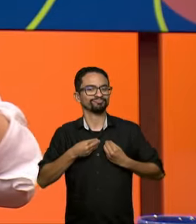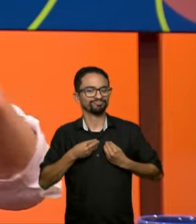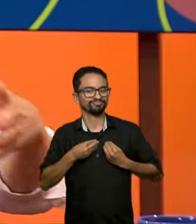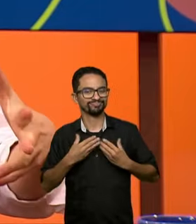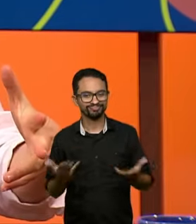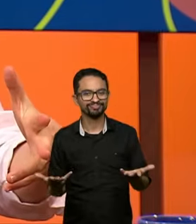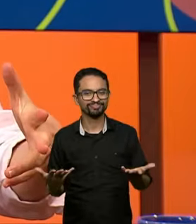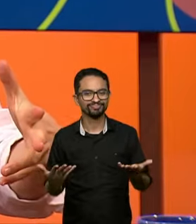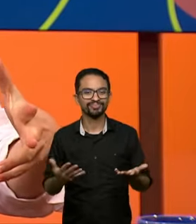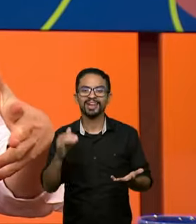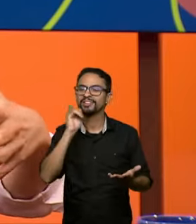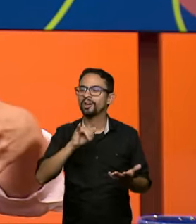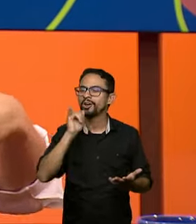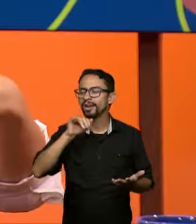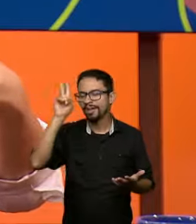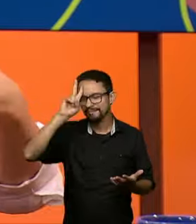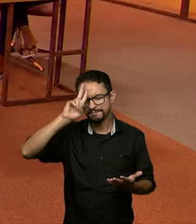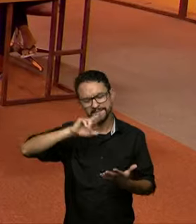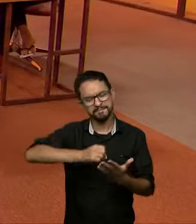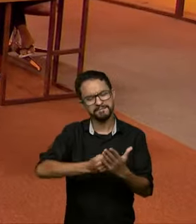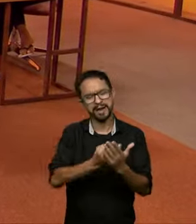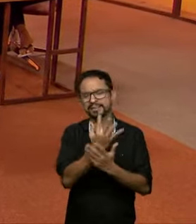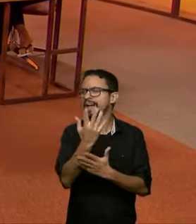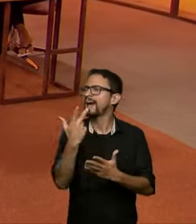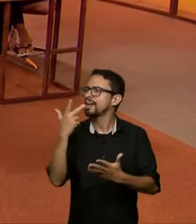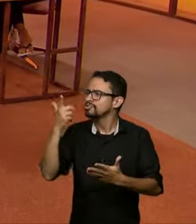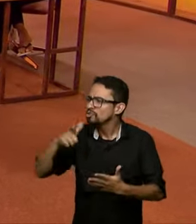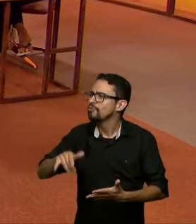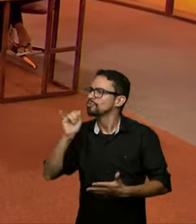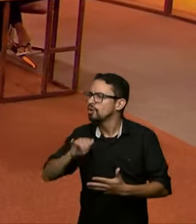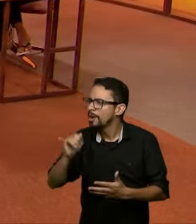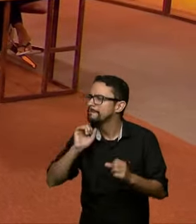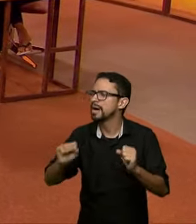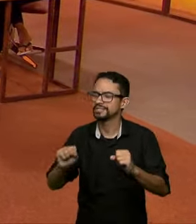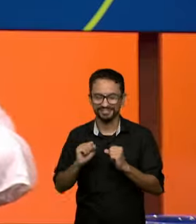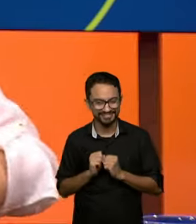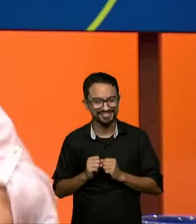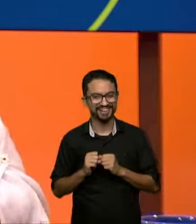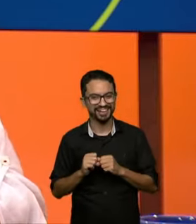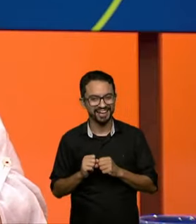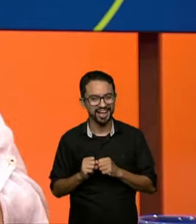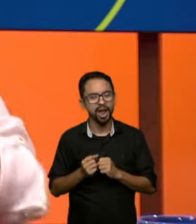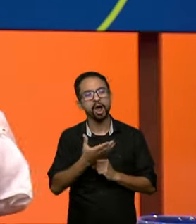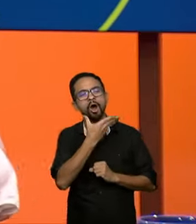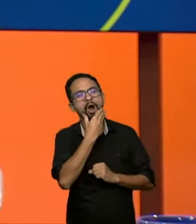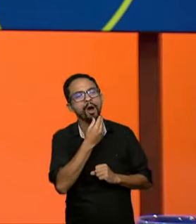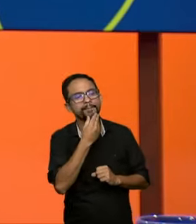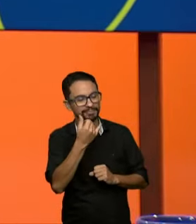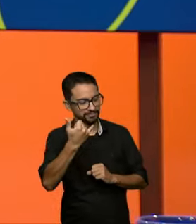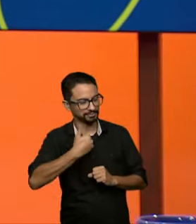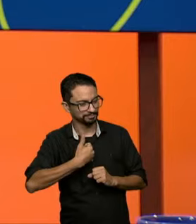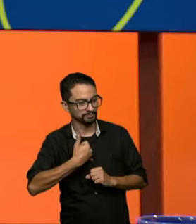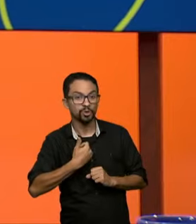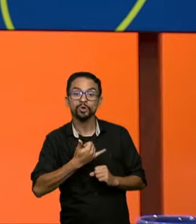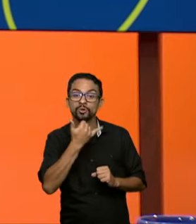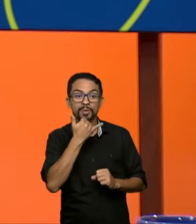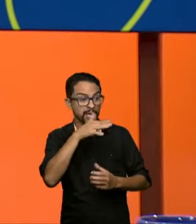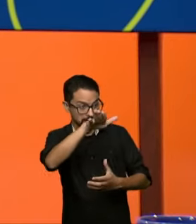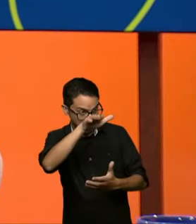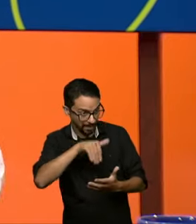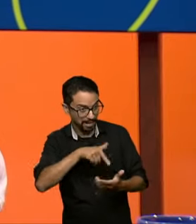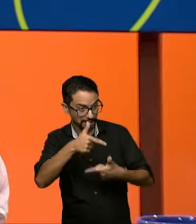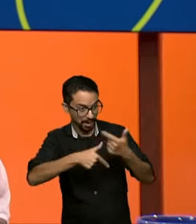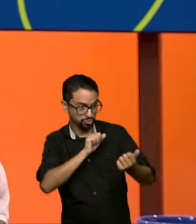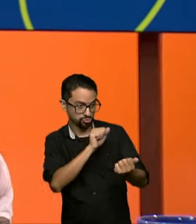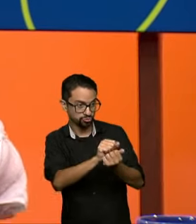E eu já contei essa história muito, né? Mas conta, eu adoro. Aí o cara falou pra mim, eu falei assim, olha, não estou querendo contratar vocês,